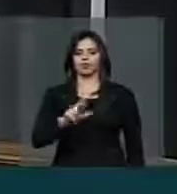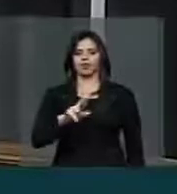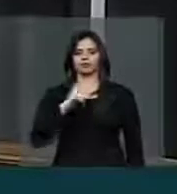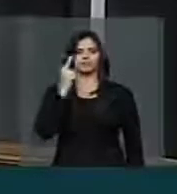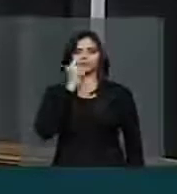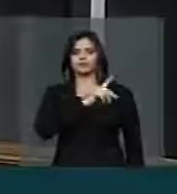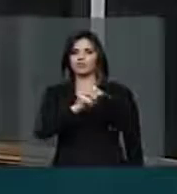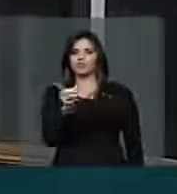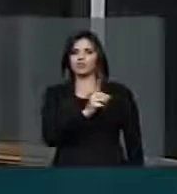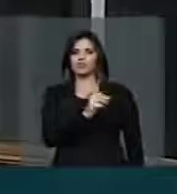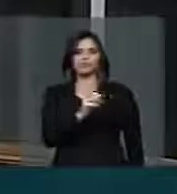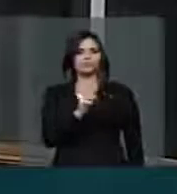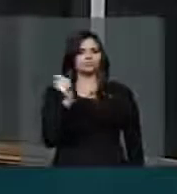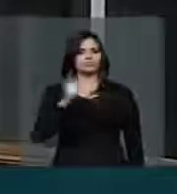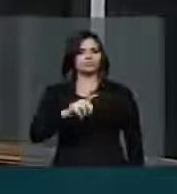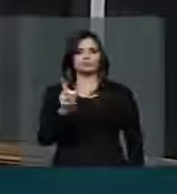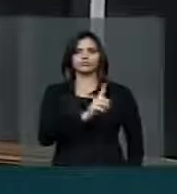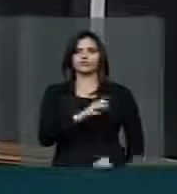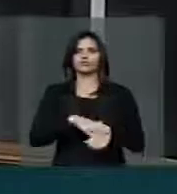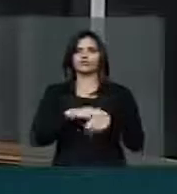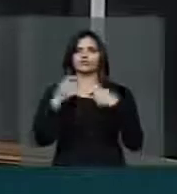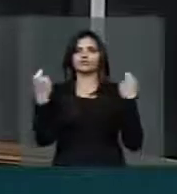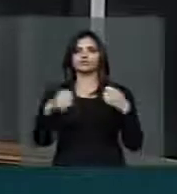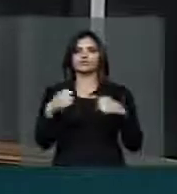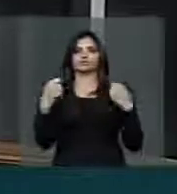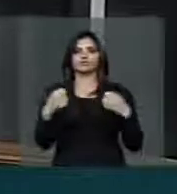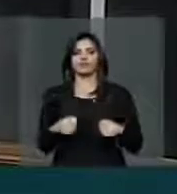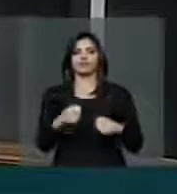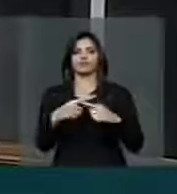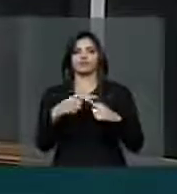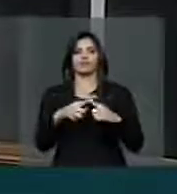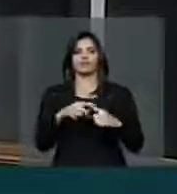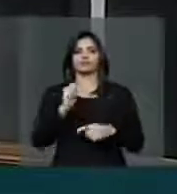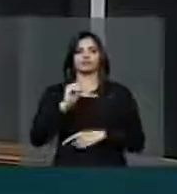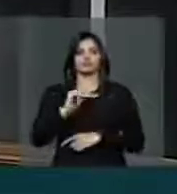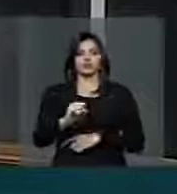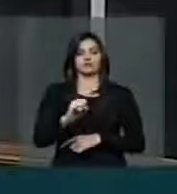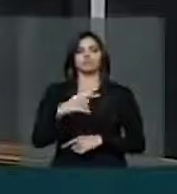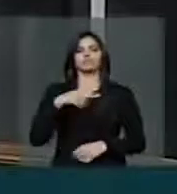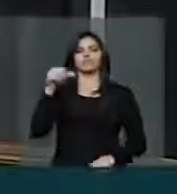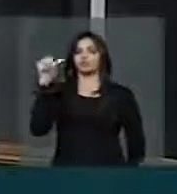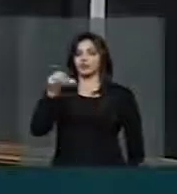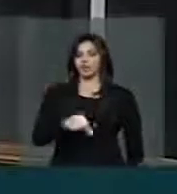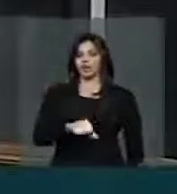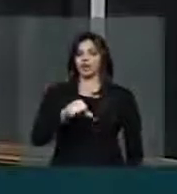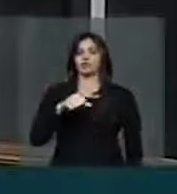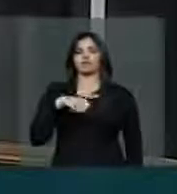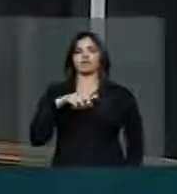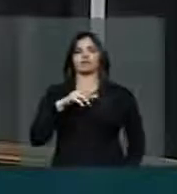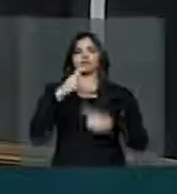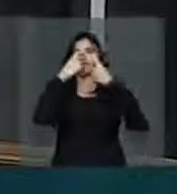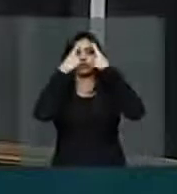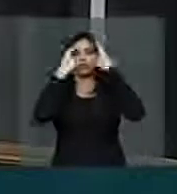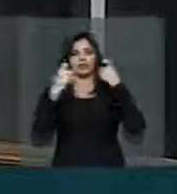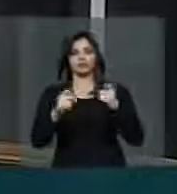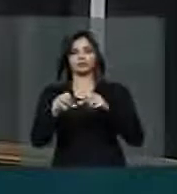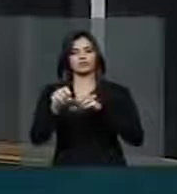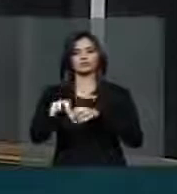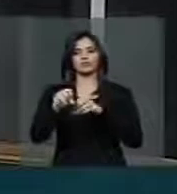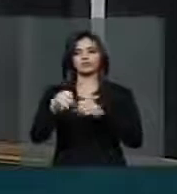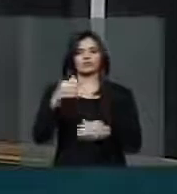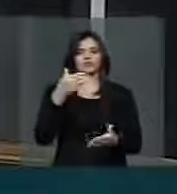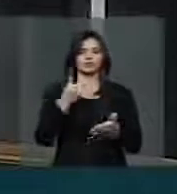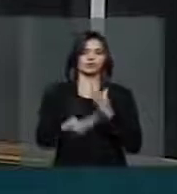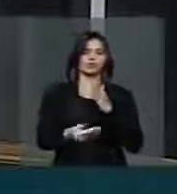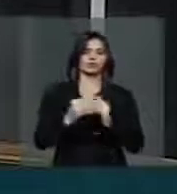conseguirão dar conta desta demanda. Se a situação caminhar para esse lado, a educação vai perder